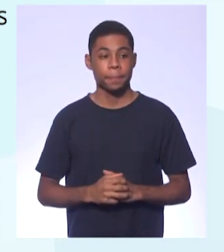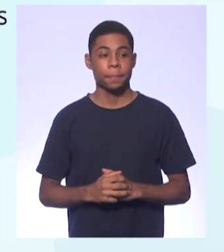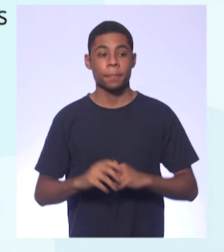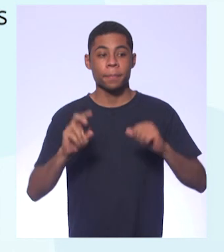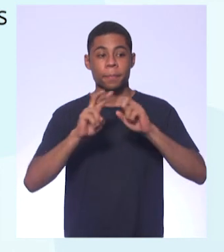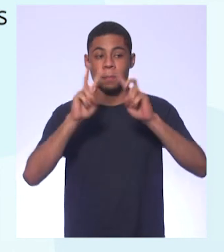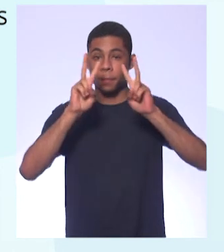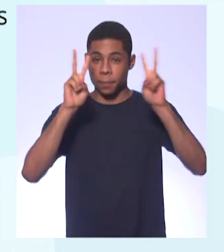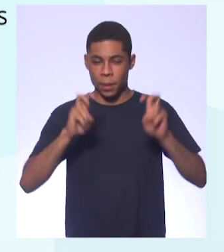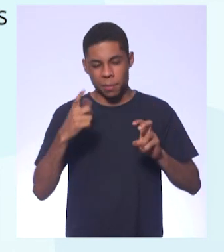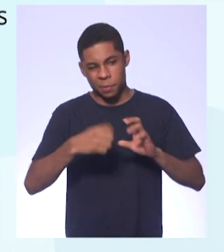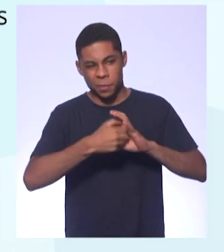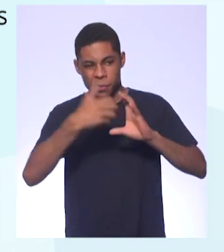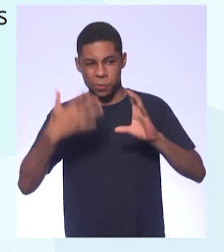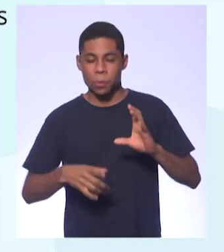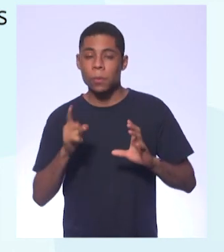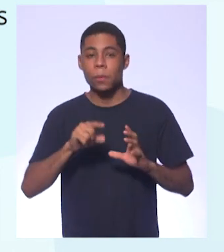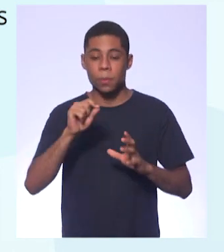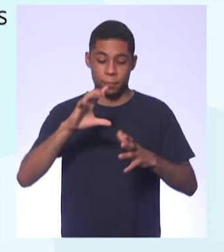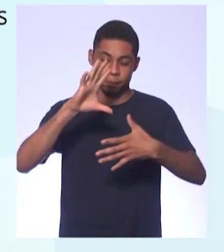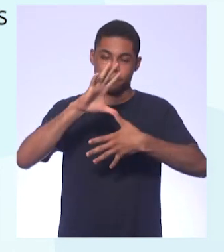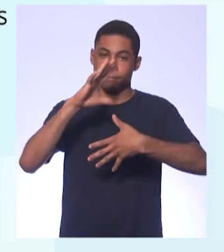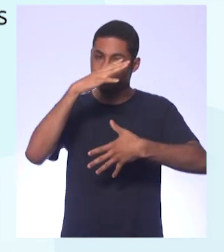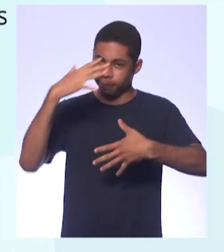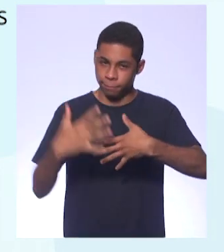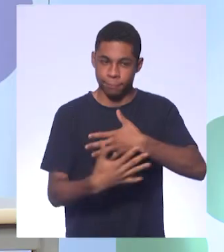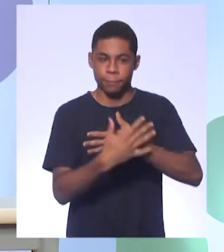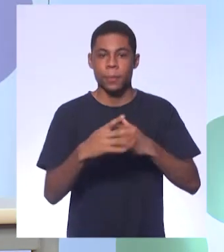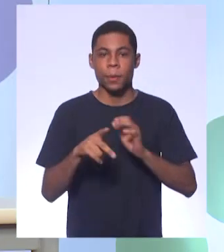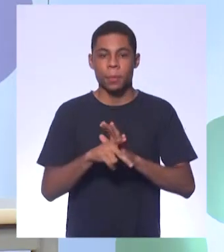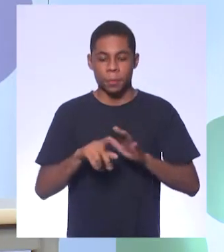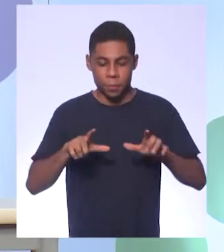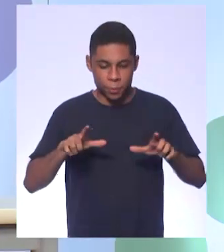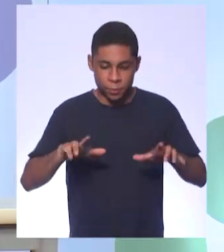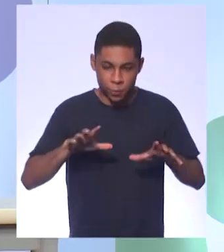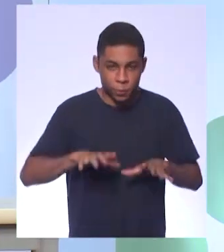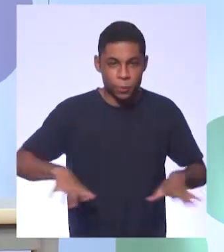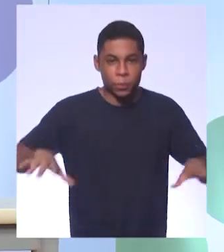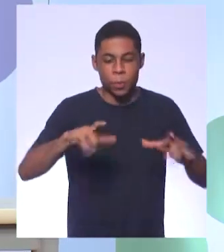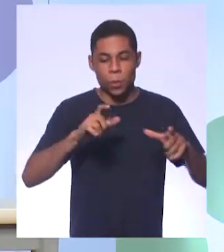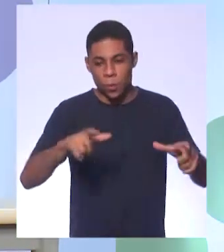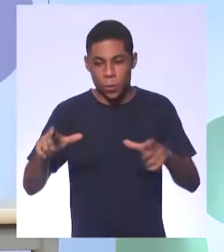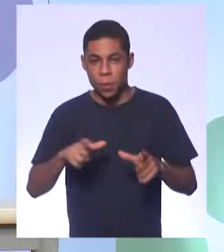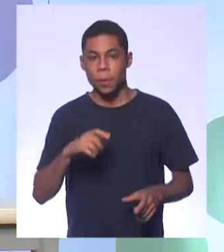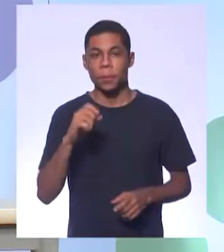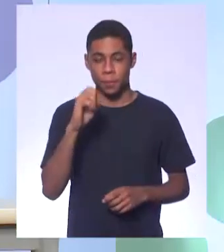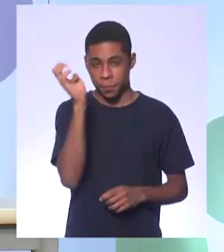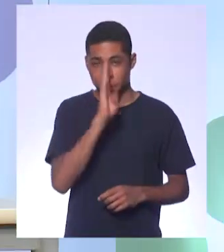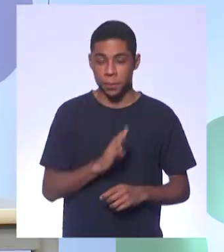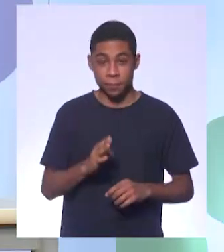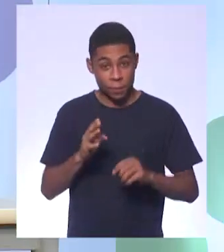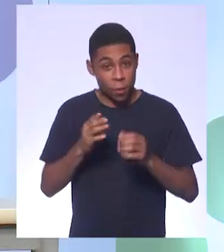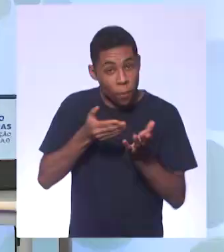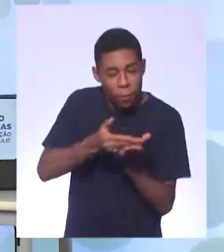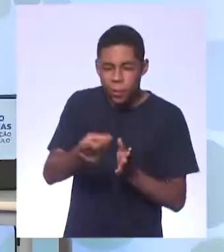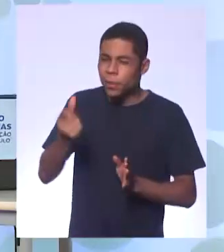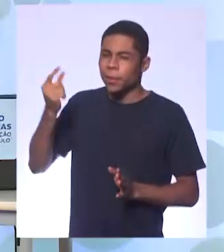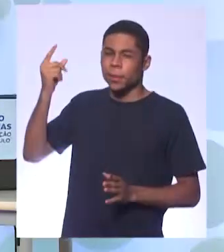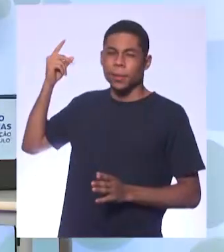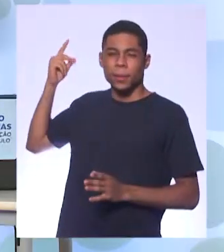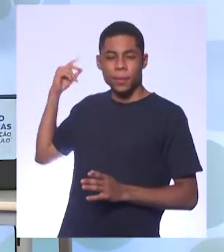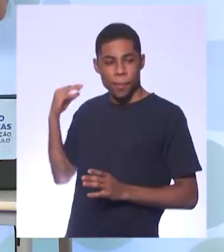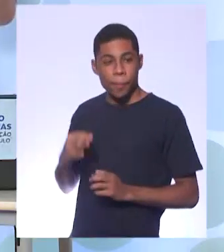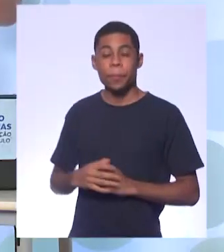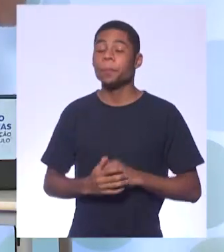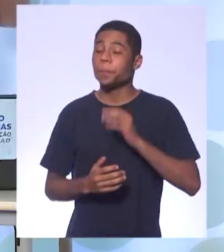e conteúdo: território brasileiro. A gente vai começar lá do começo, né? Exatamente. Toda vez que a gente